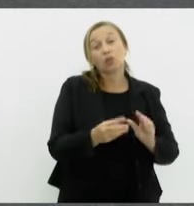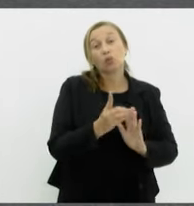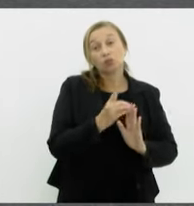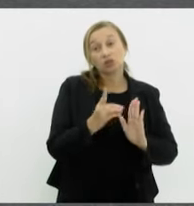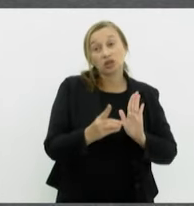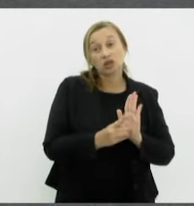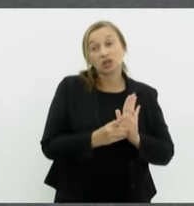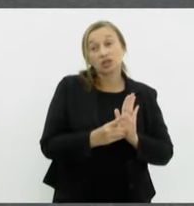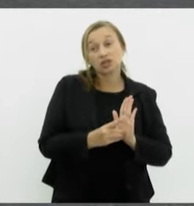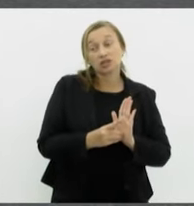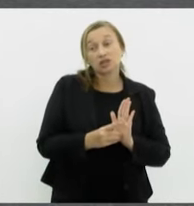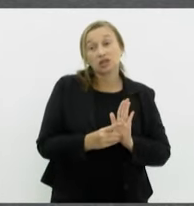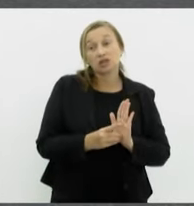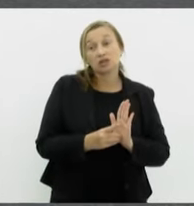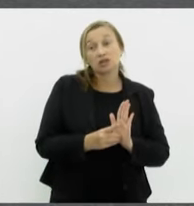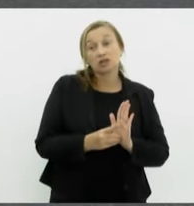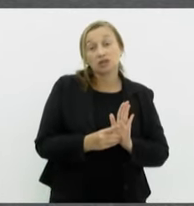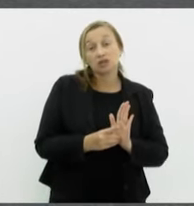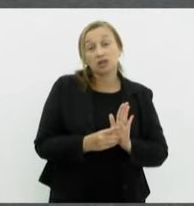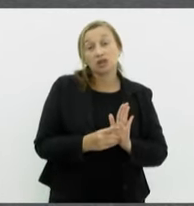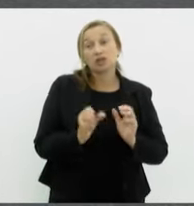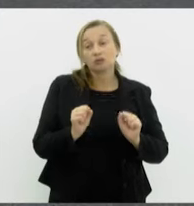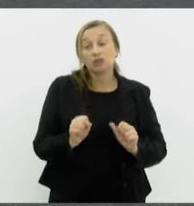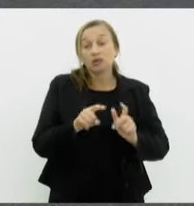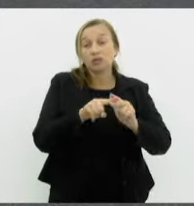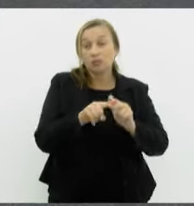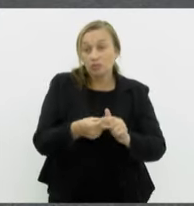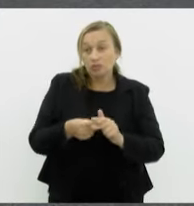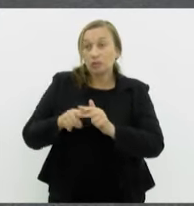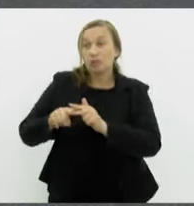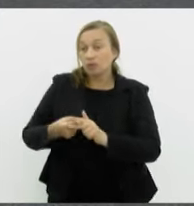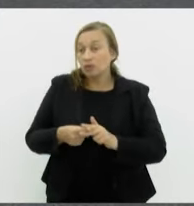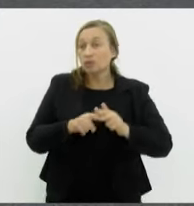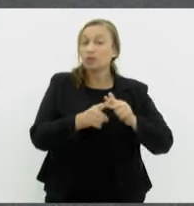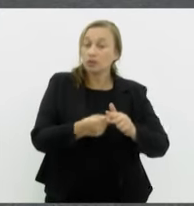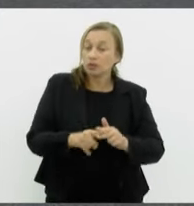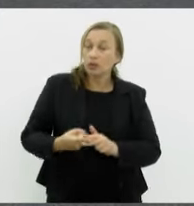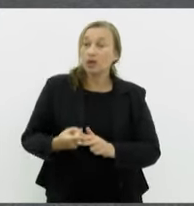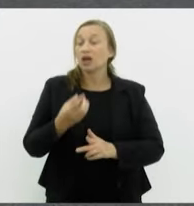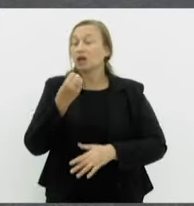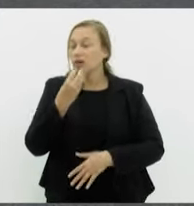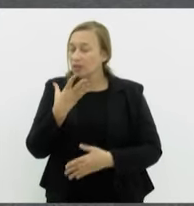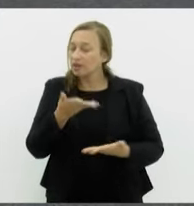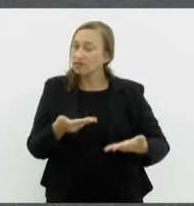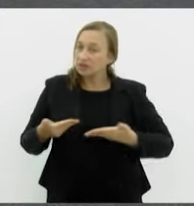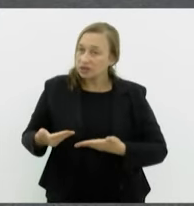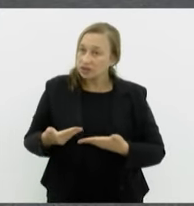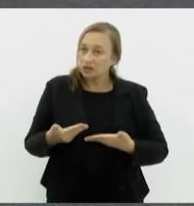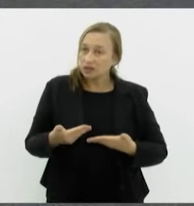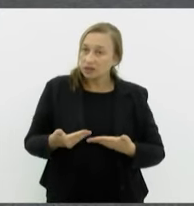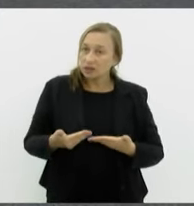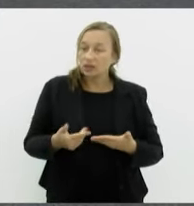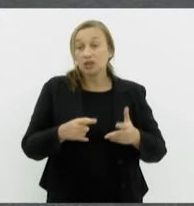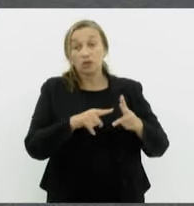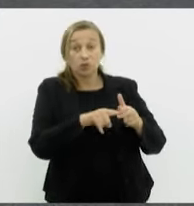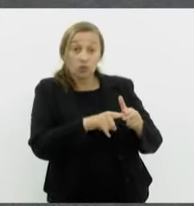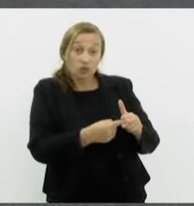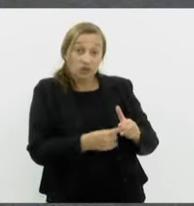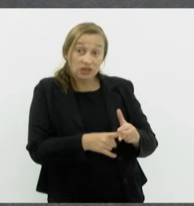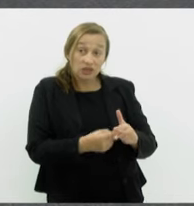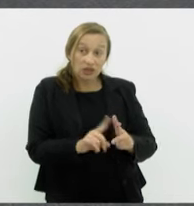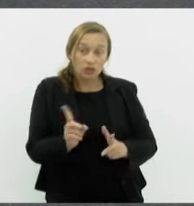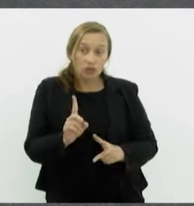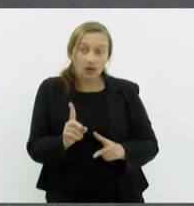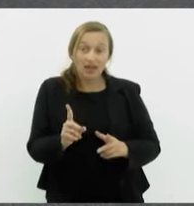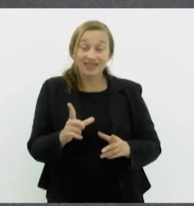a faculdade de fazerem ajustes. E esse ajuste é um ajuste bem-vindo, desde que corrigido, que não é ter